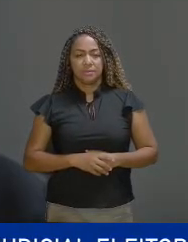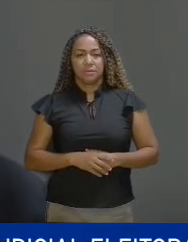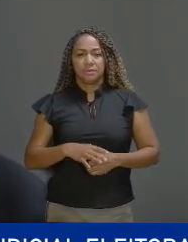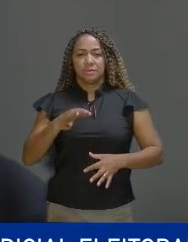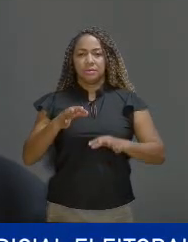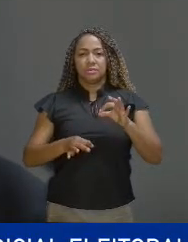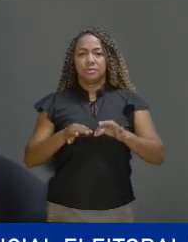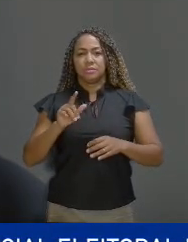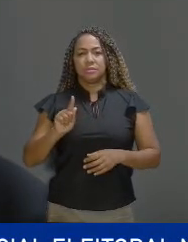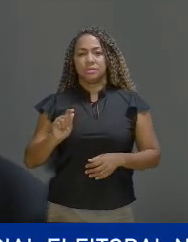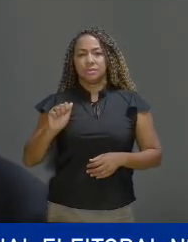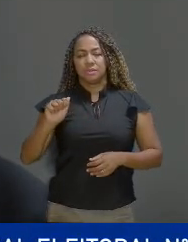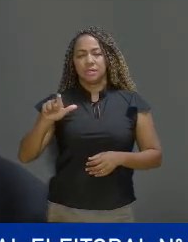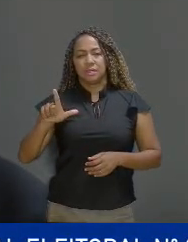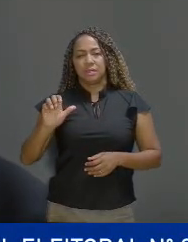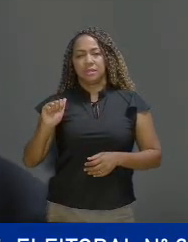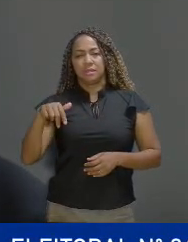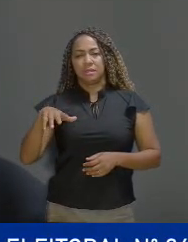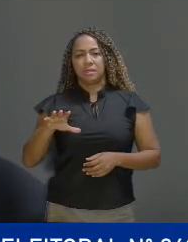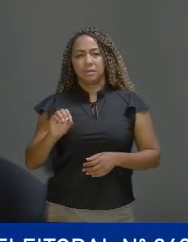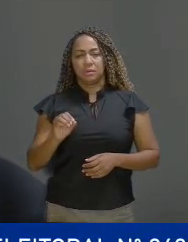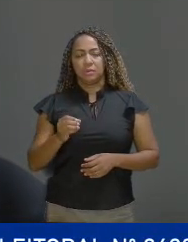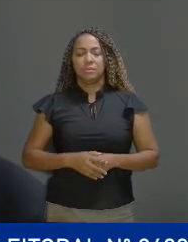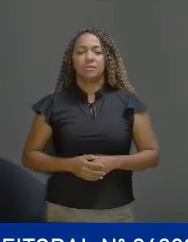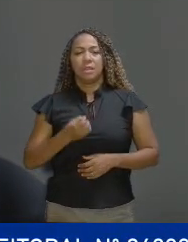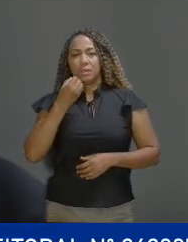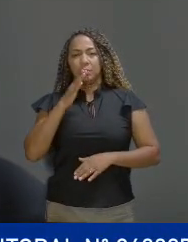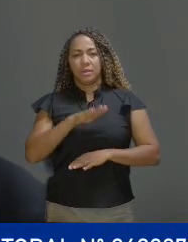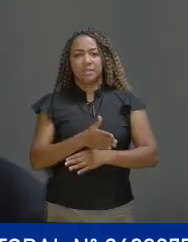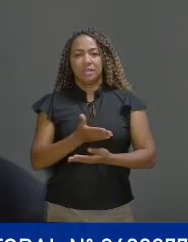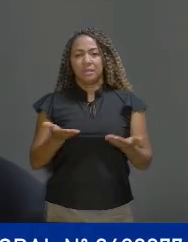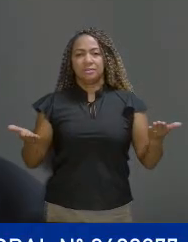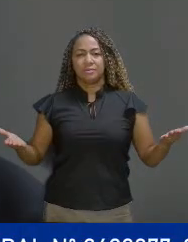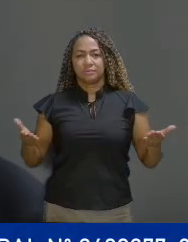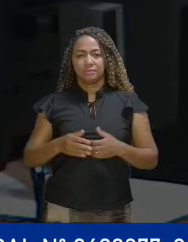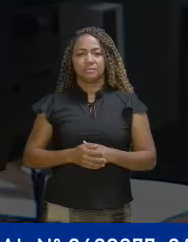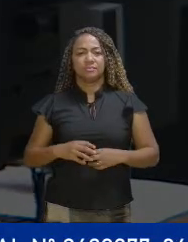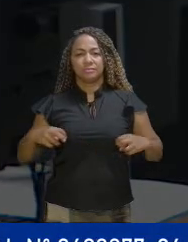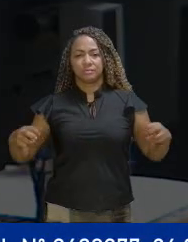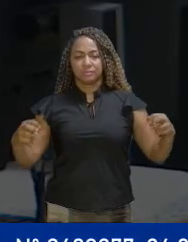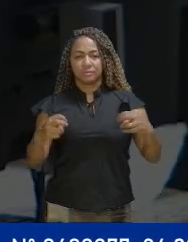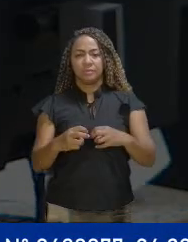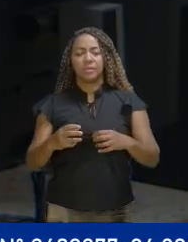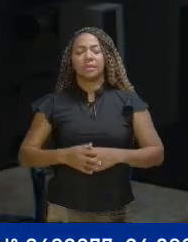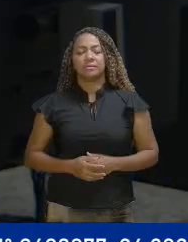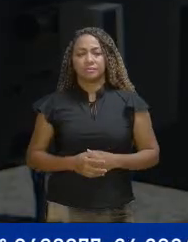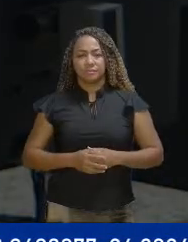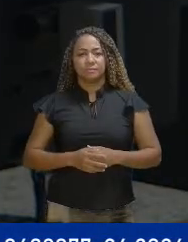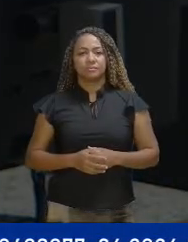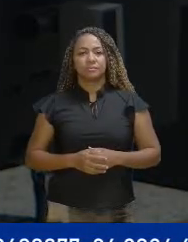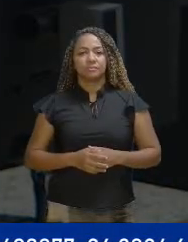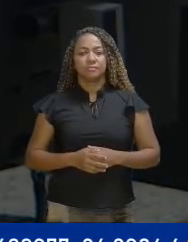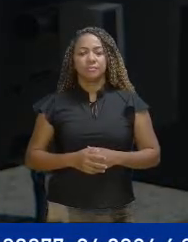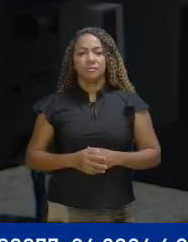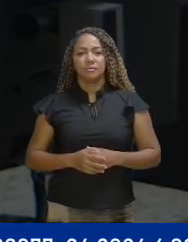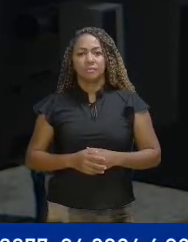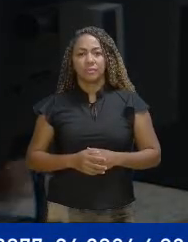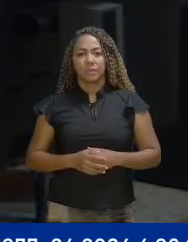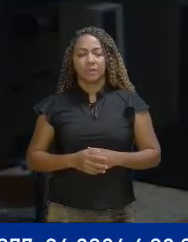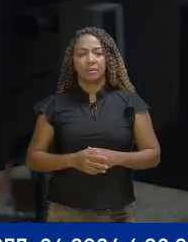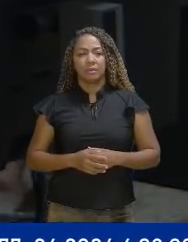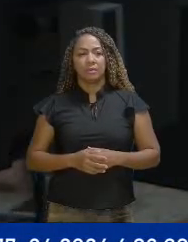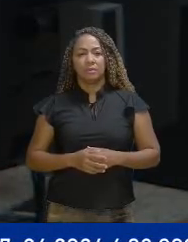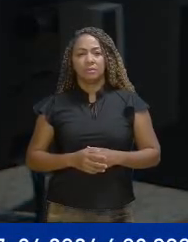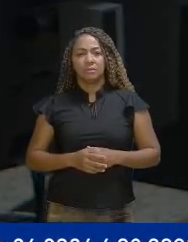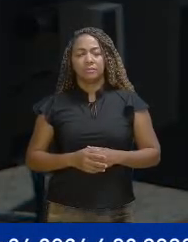Juiz Galiano Sei? Boa tarde, senhor presidente, eminentes pares. Com data vênia, eu ouso divergir do posicionamento